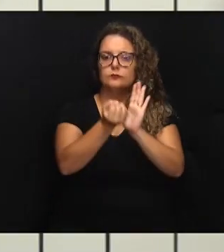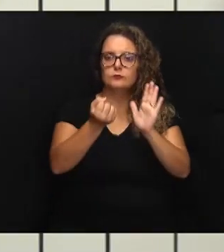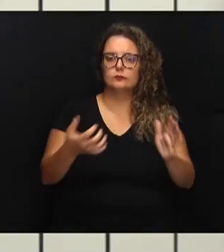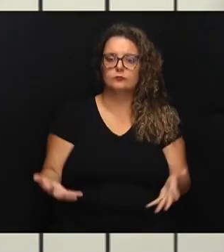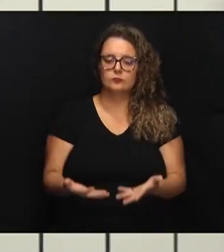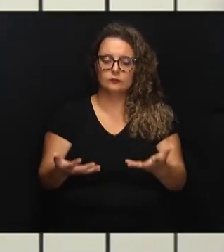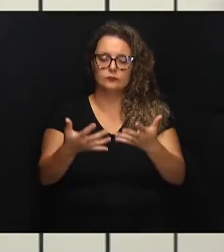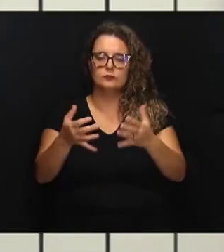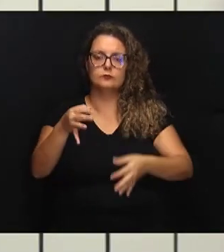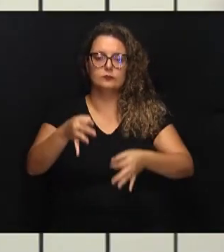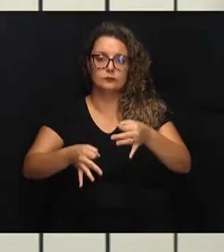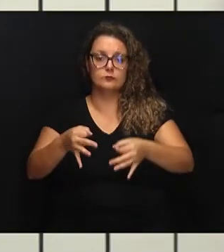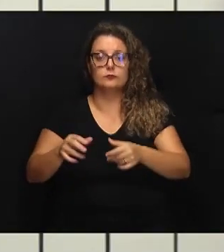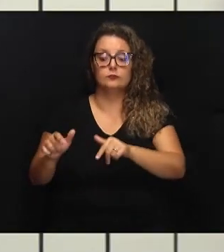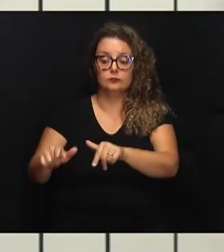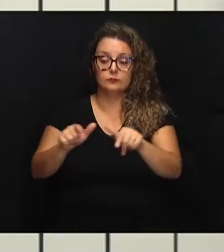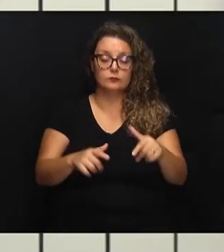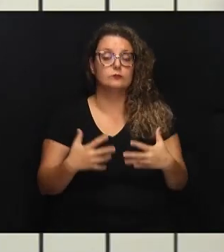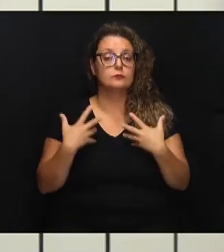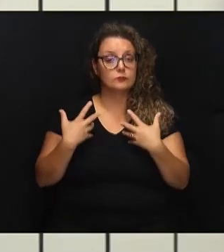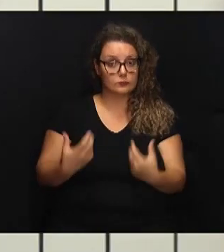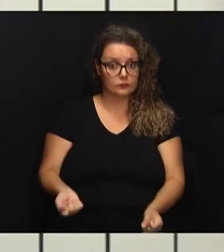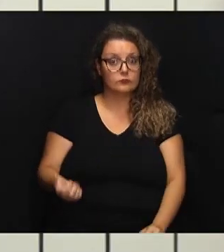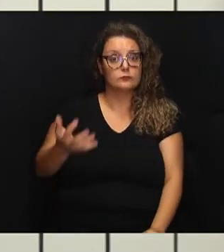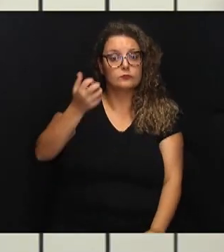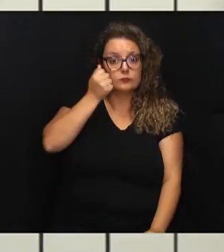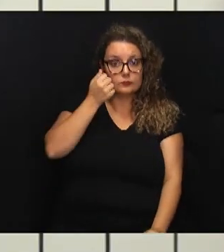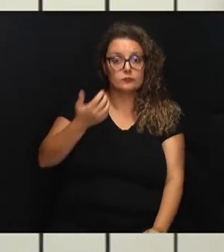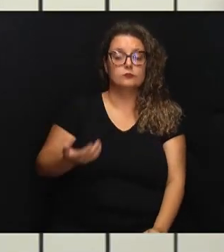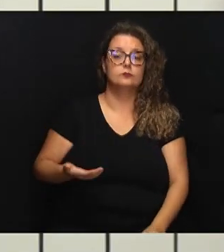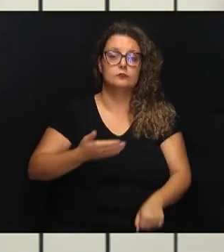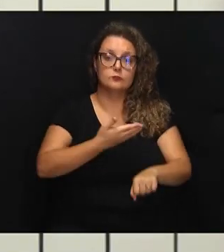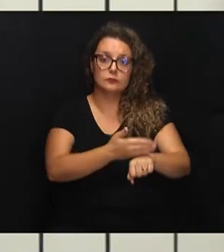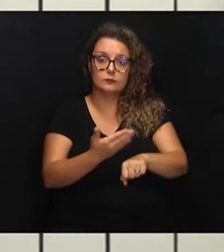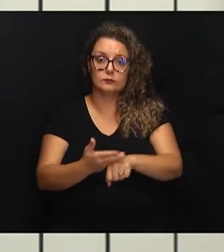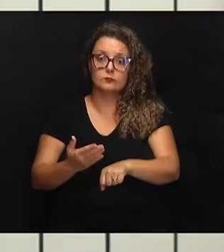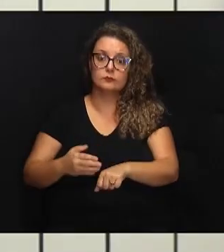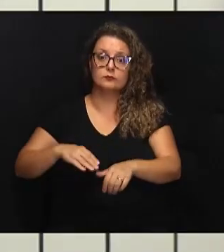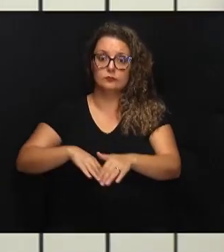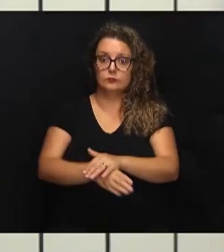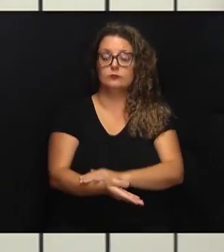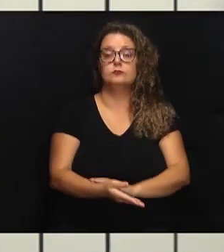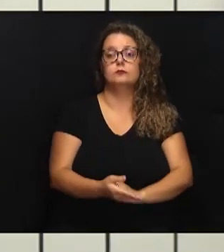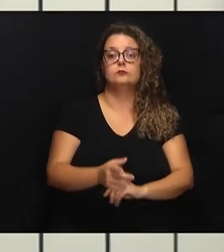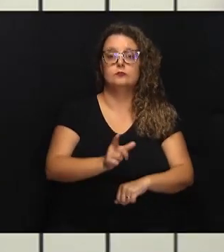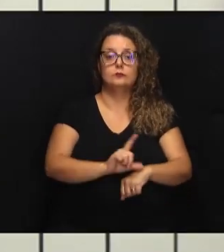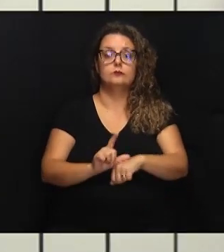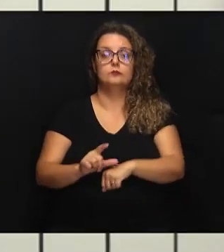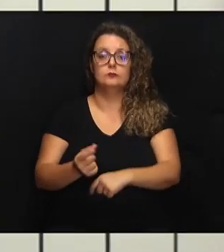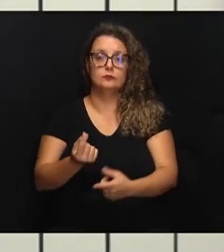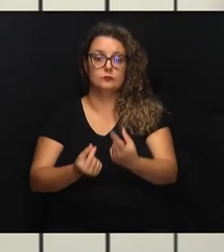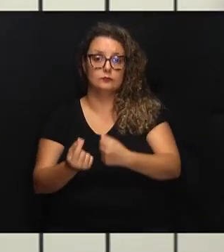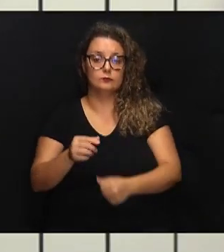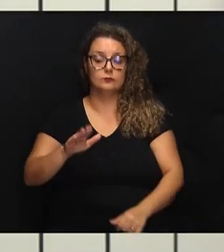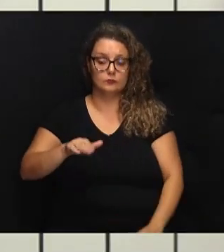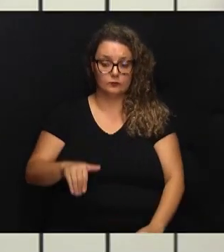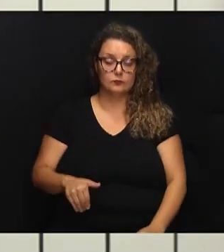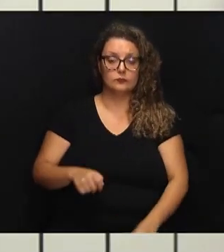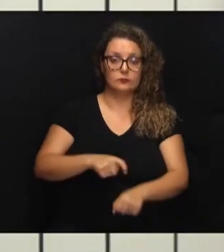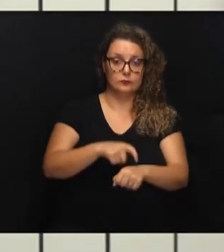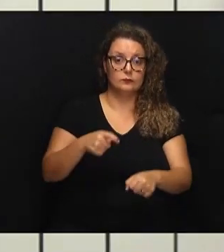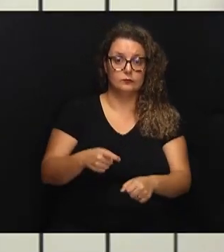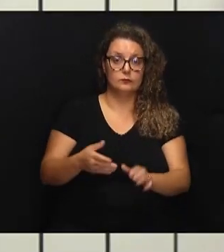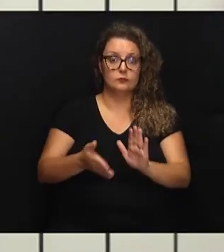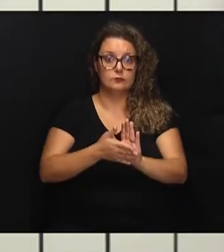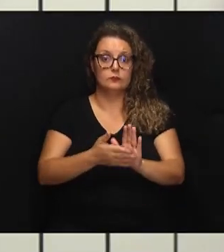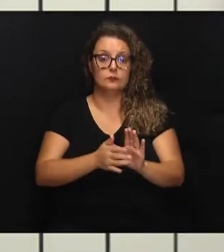para estabelecimentos que adotam boas práticas comerciais em período de promoção. A proposta ainda vai passar